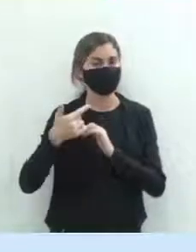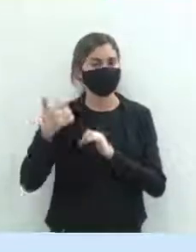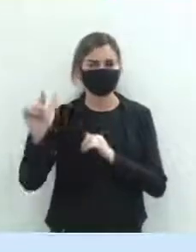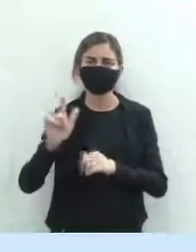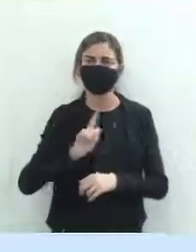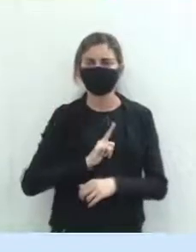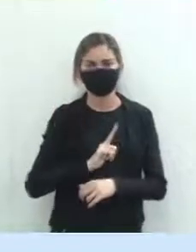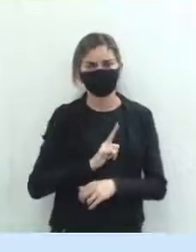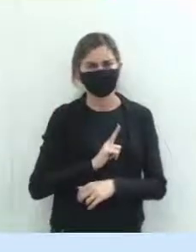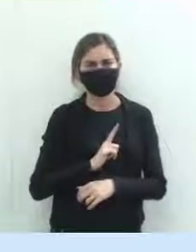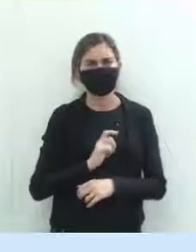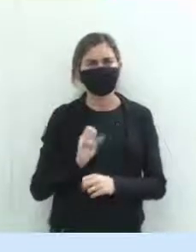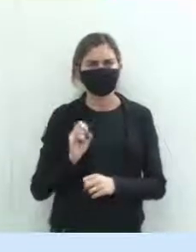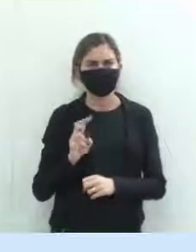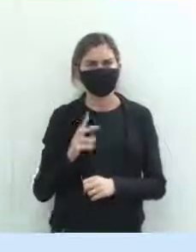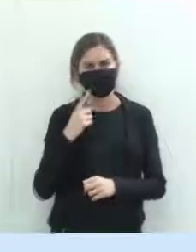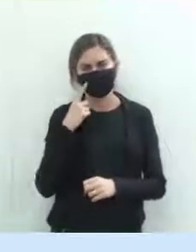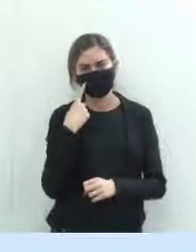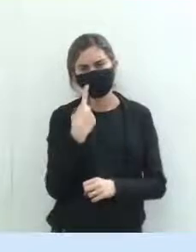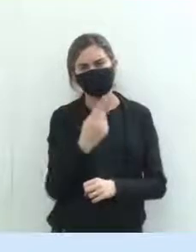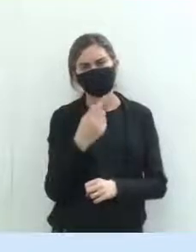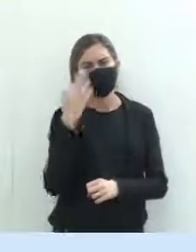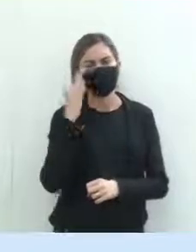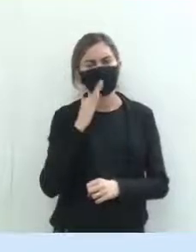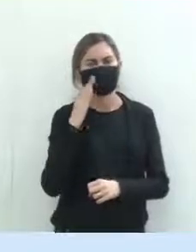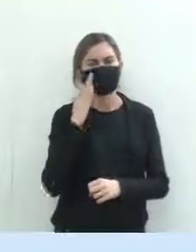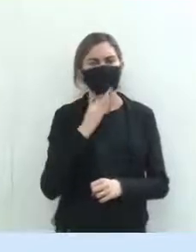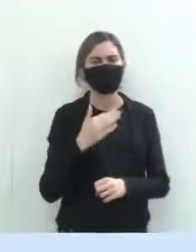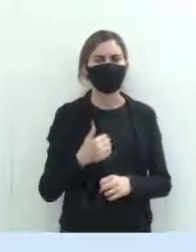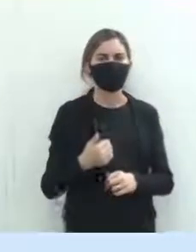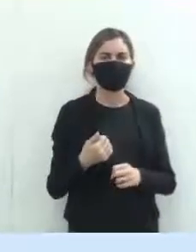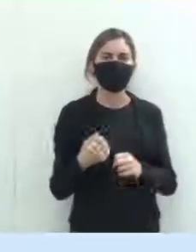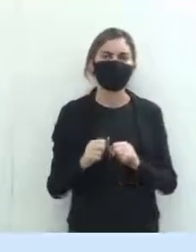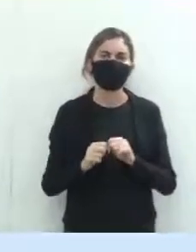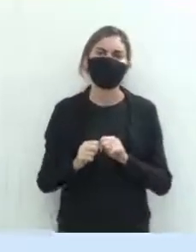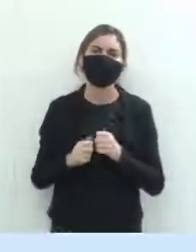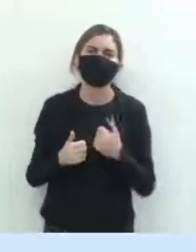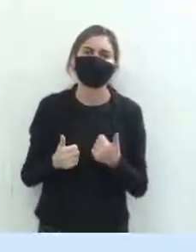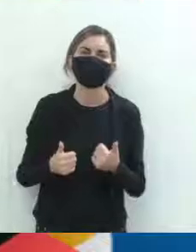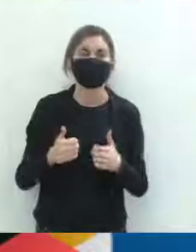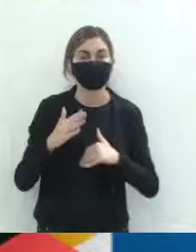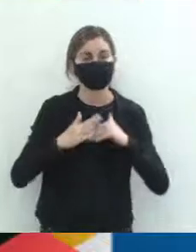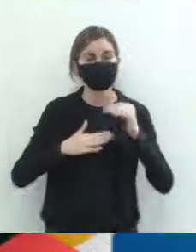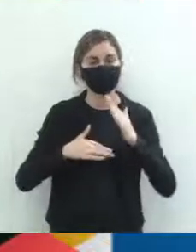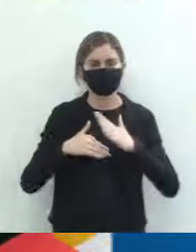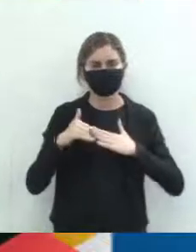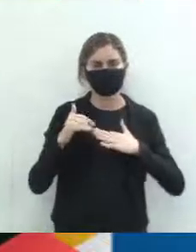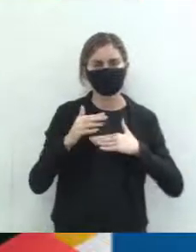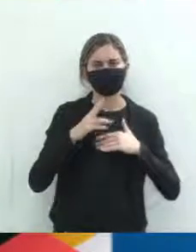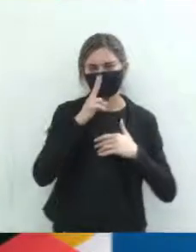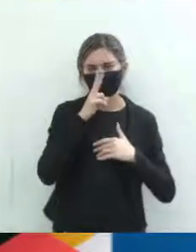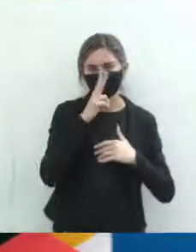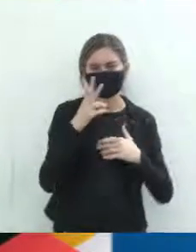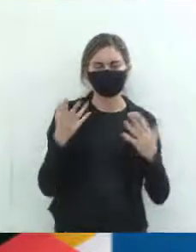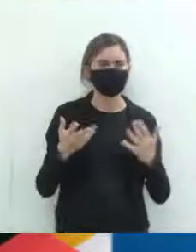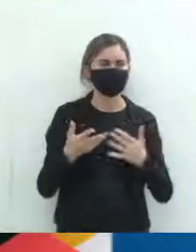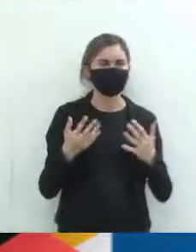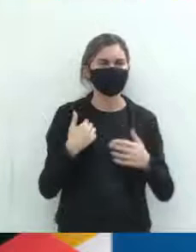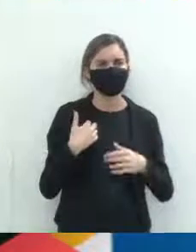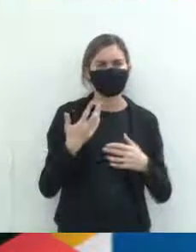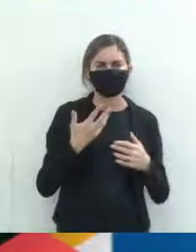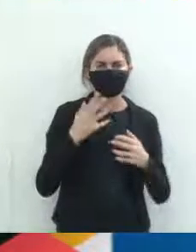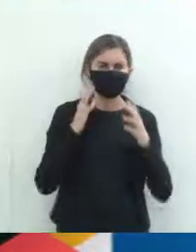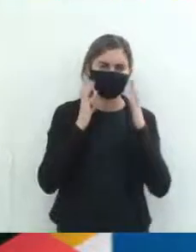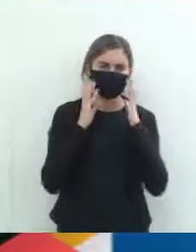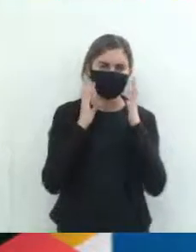têm, ok? Então vamos lá. Vamos entender isso de uma maneira assim bem prática, bem forte agora. E eu quero que vocês